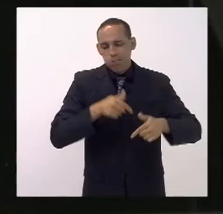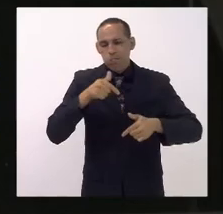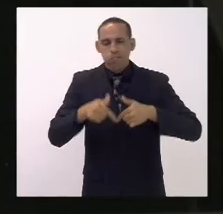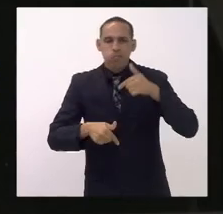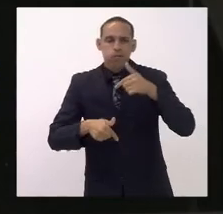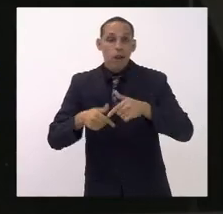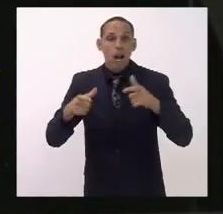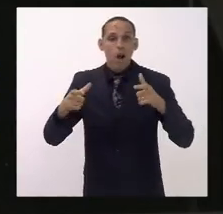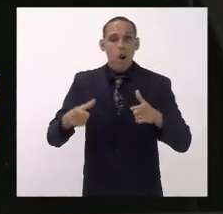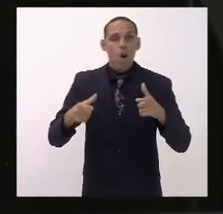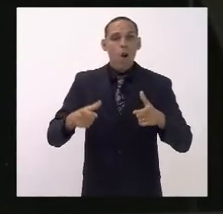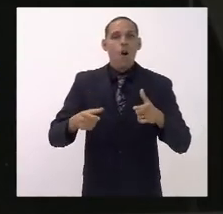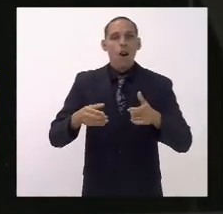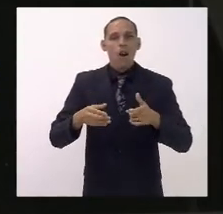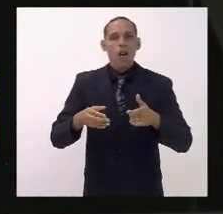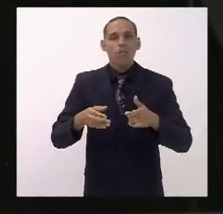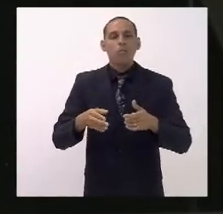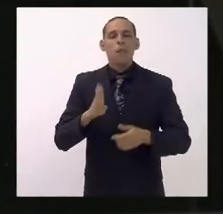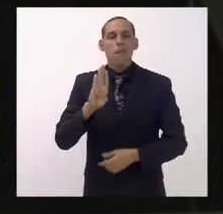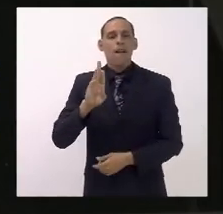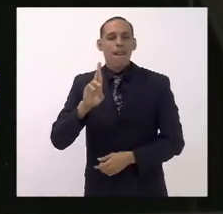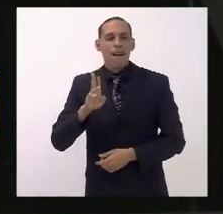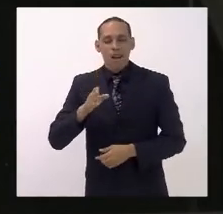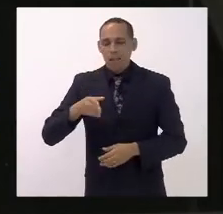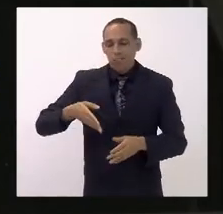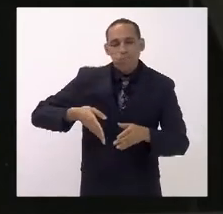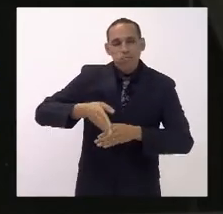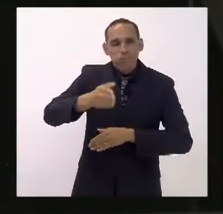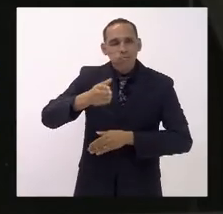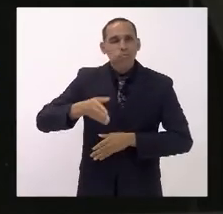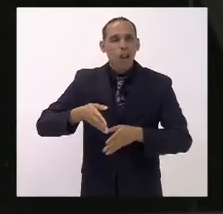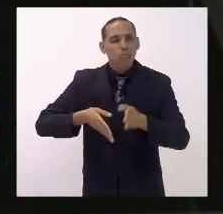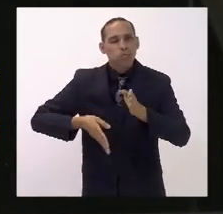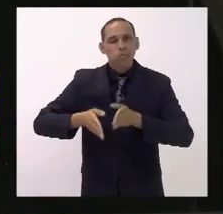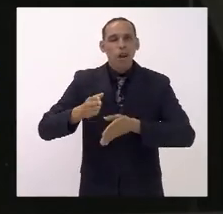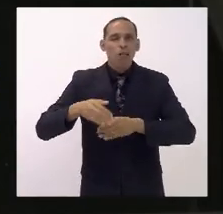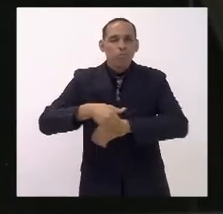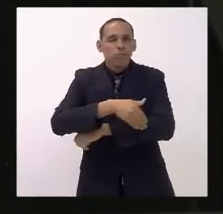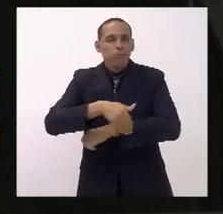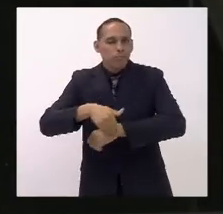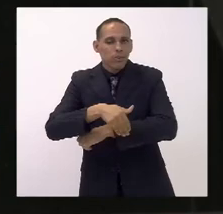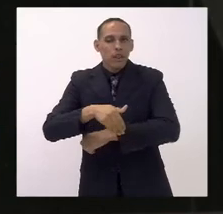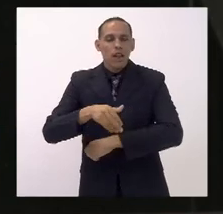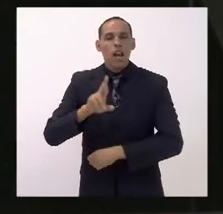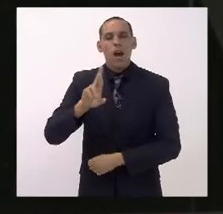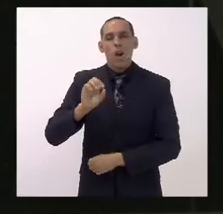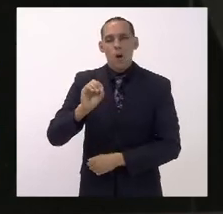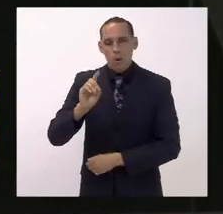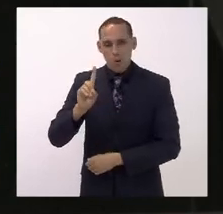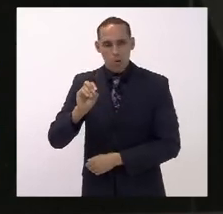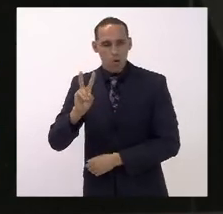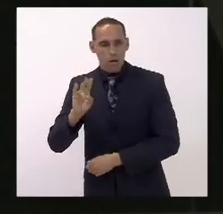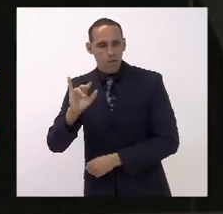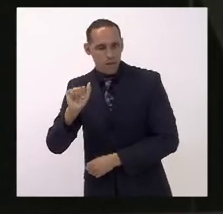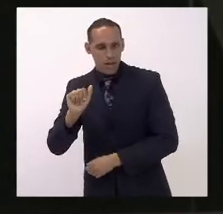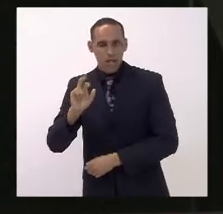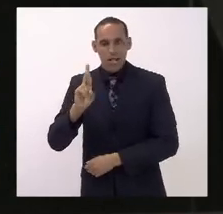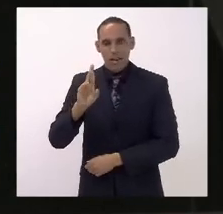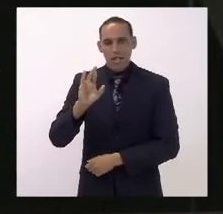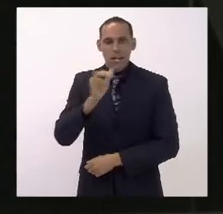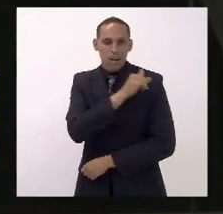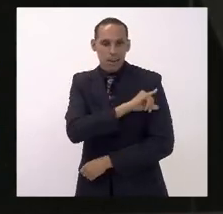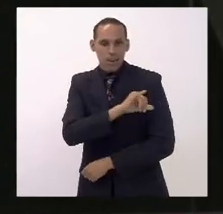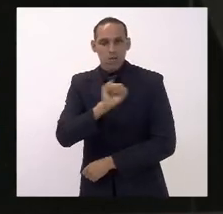BR, ajudando a CCR, não é, a rodovia Rio Santos, que para nós é fundamental